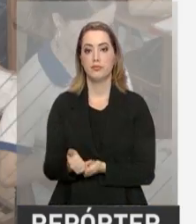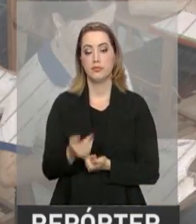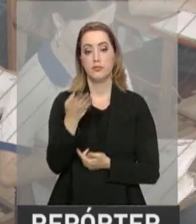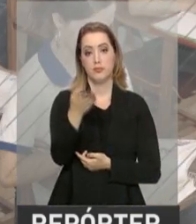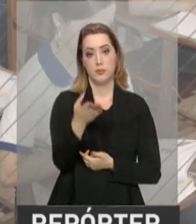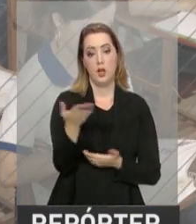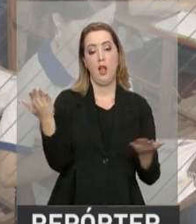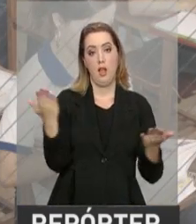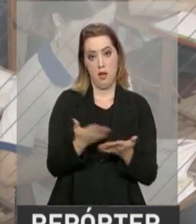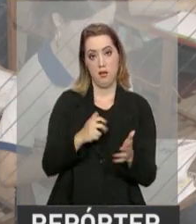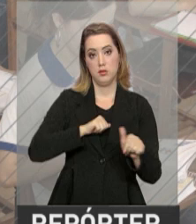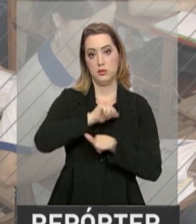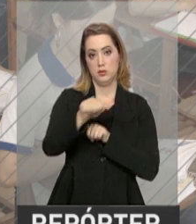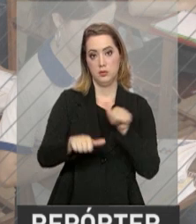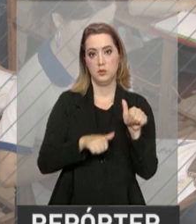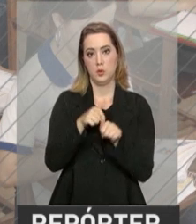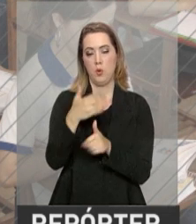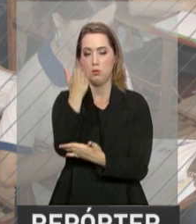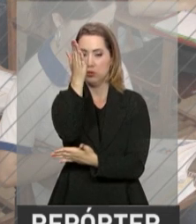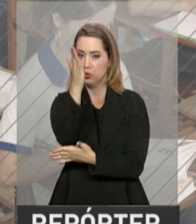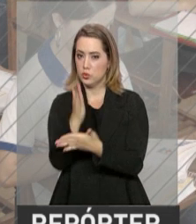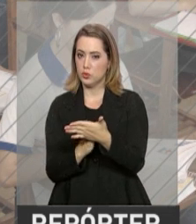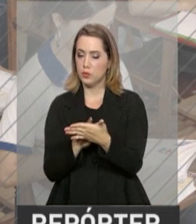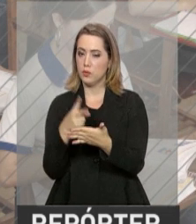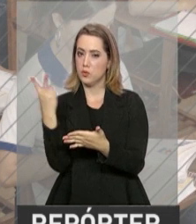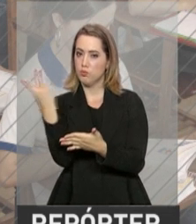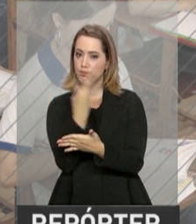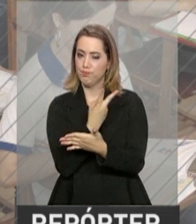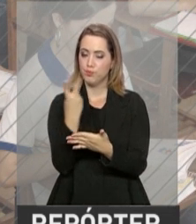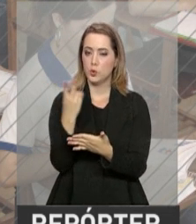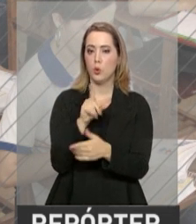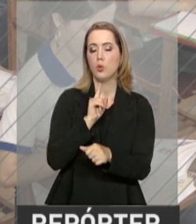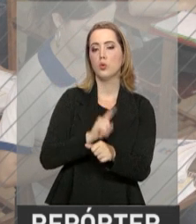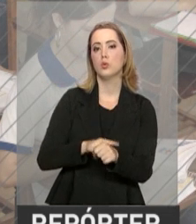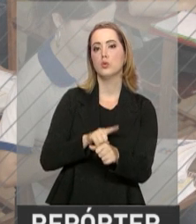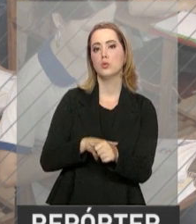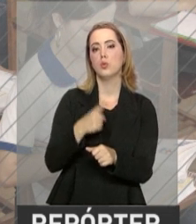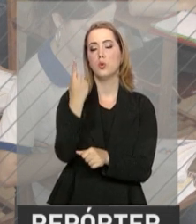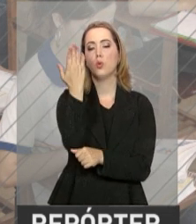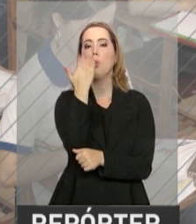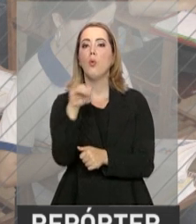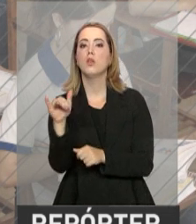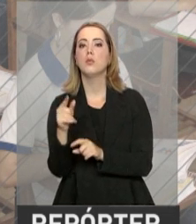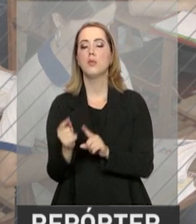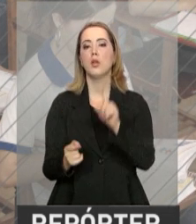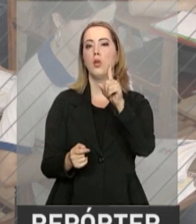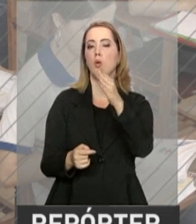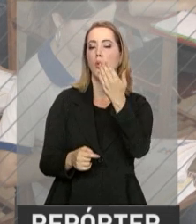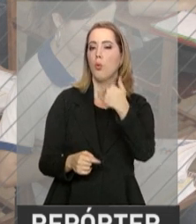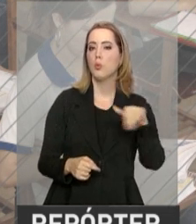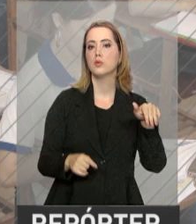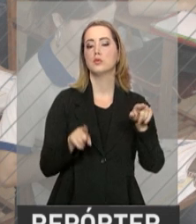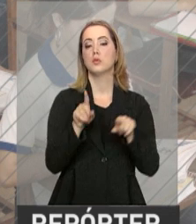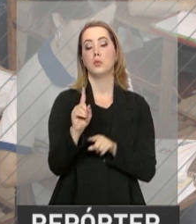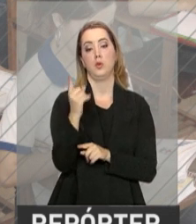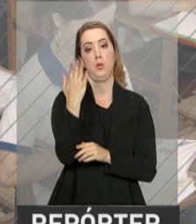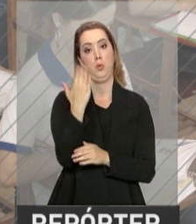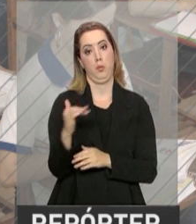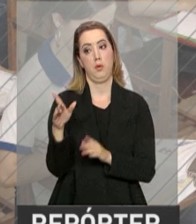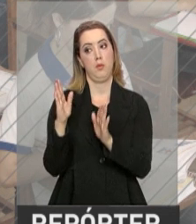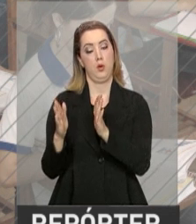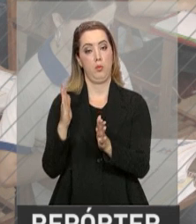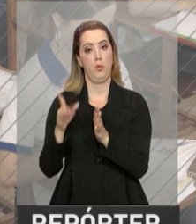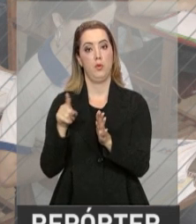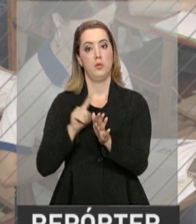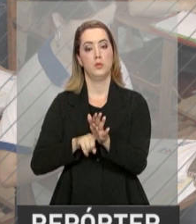a A ideia é dividir o ensino médio em duas etapas de 1 ano e meio cada na primeira vão ser ministrados